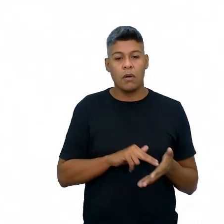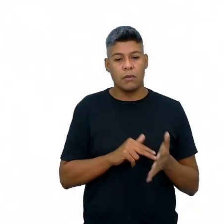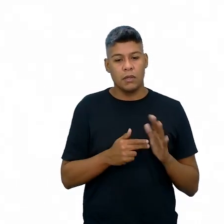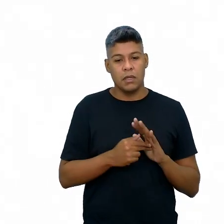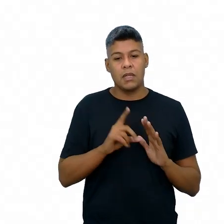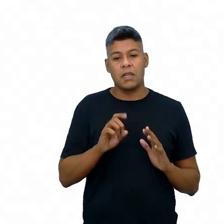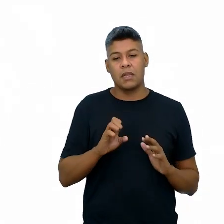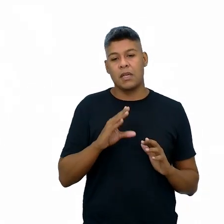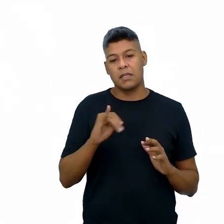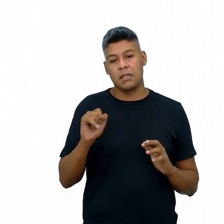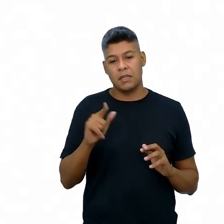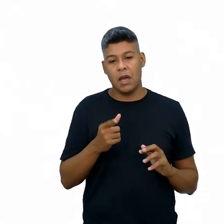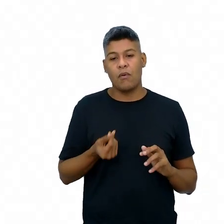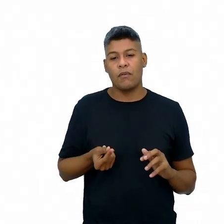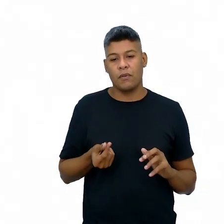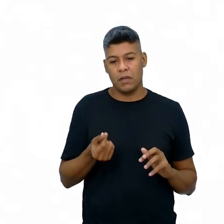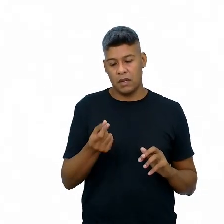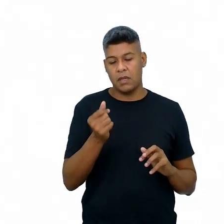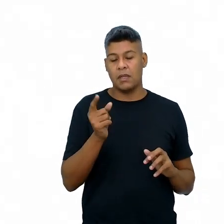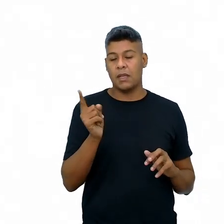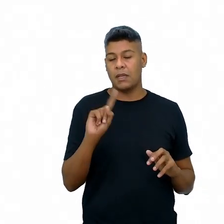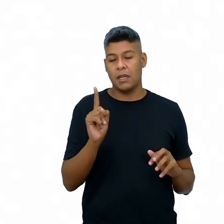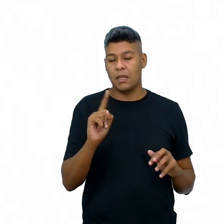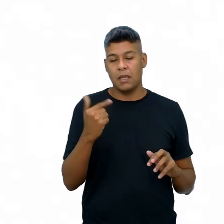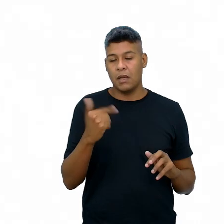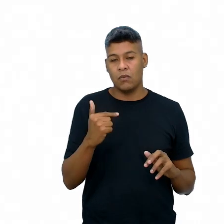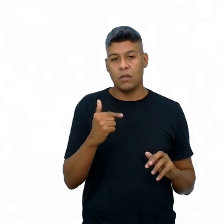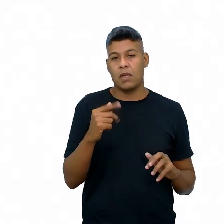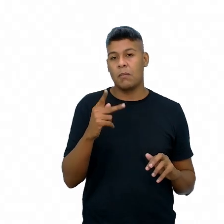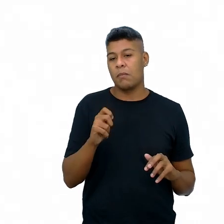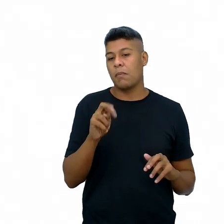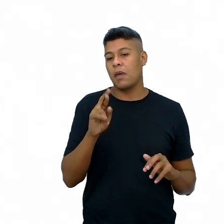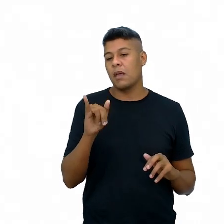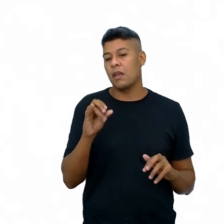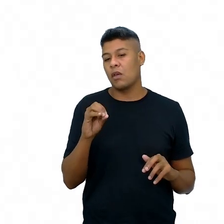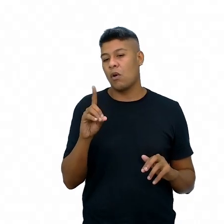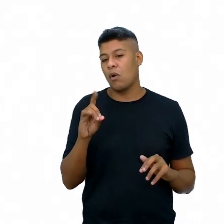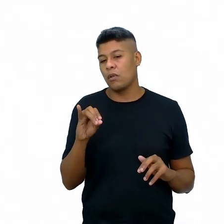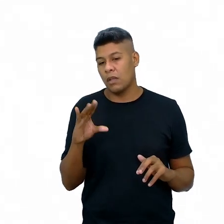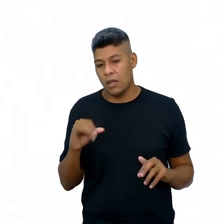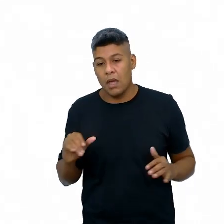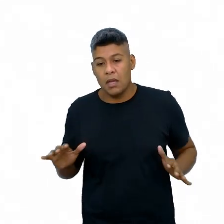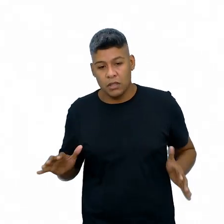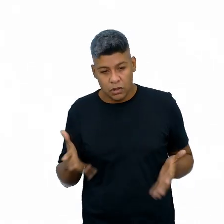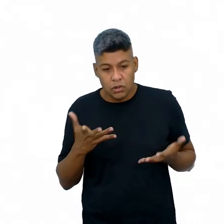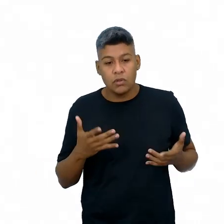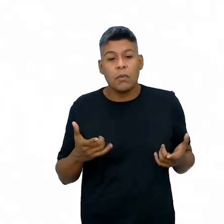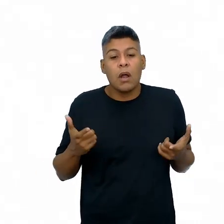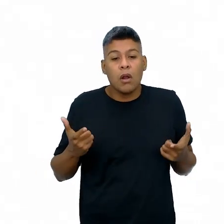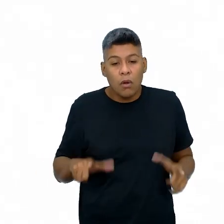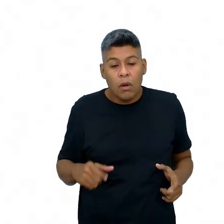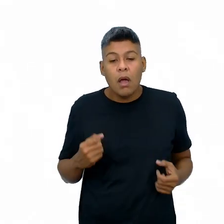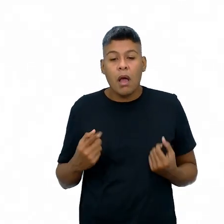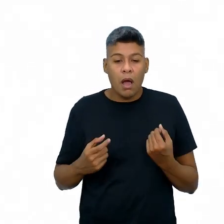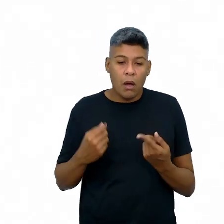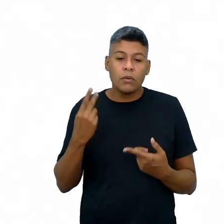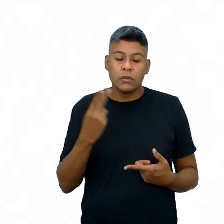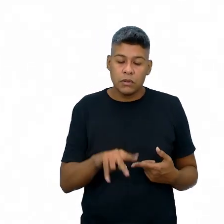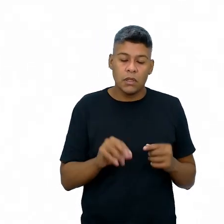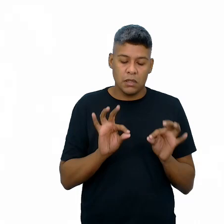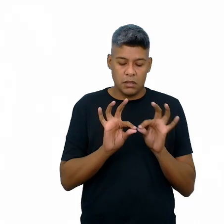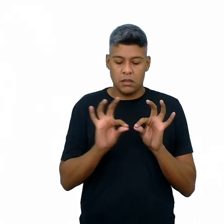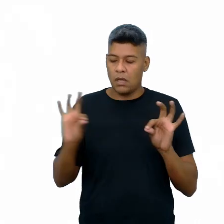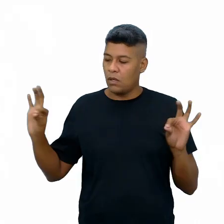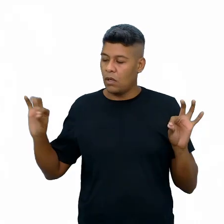decimal é infinita e não periódica. É estimular a localização de alguns deles na reta